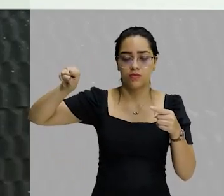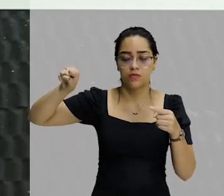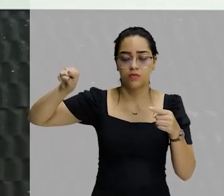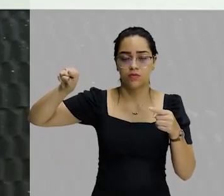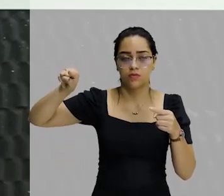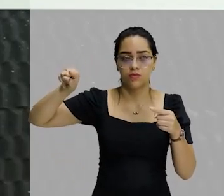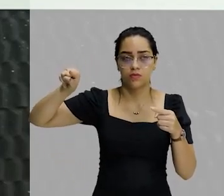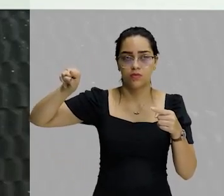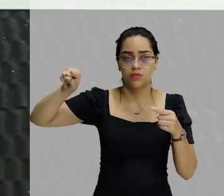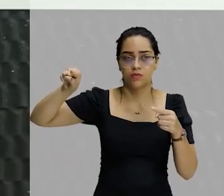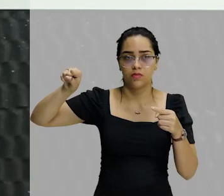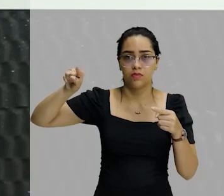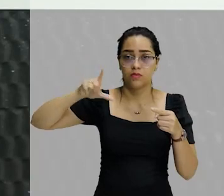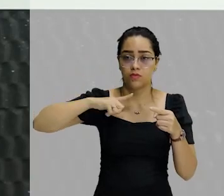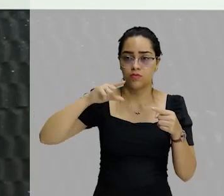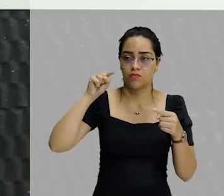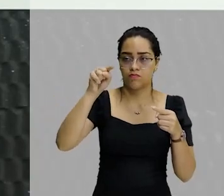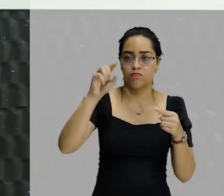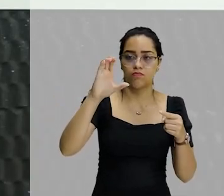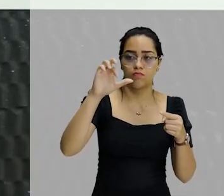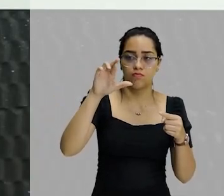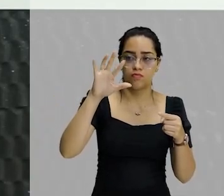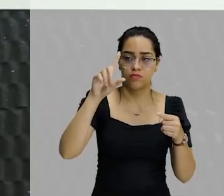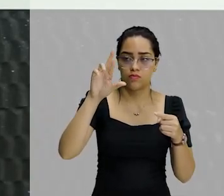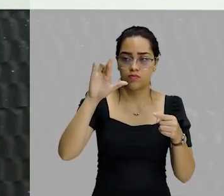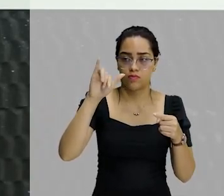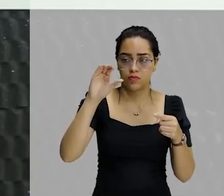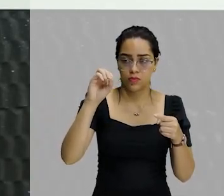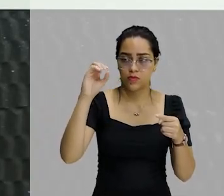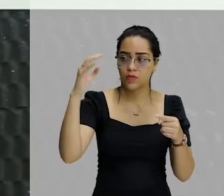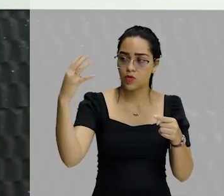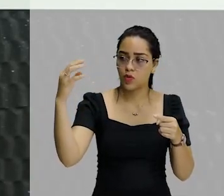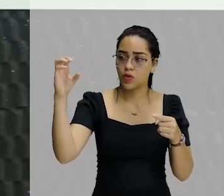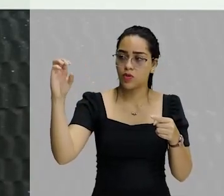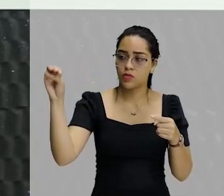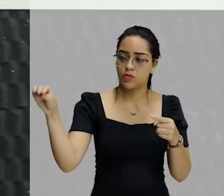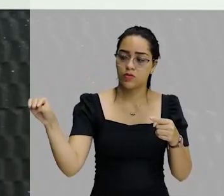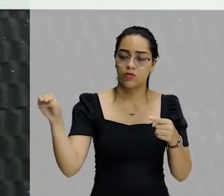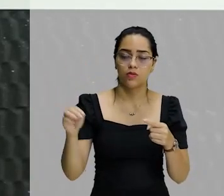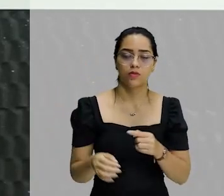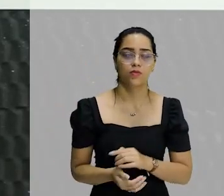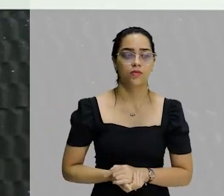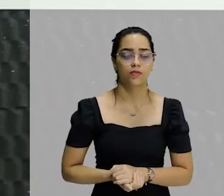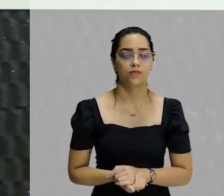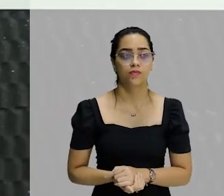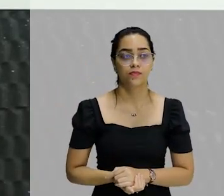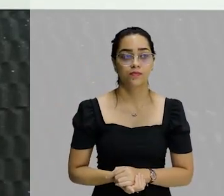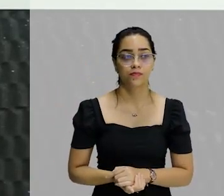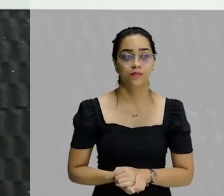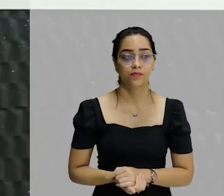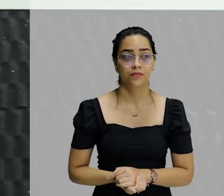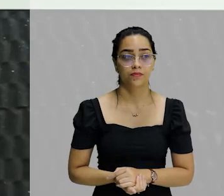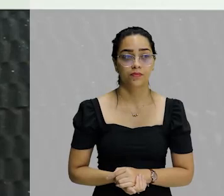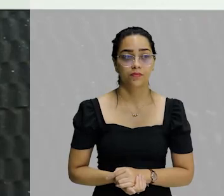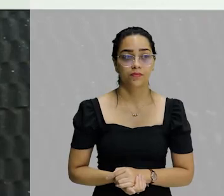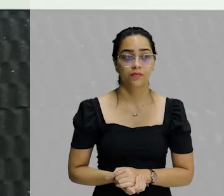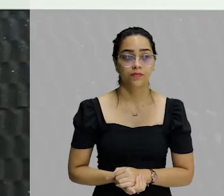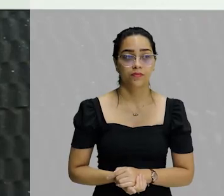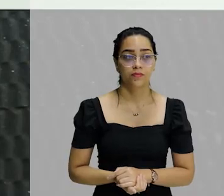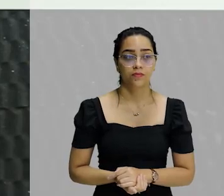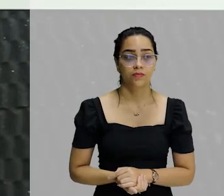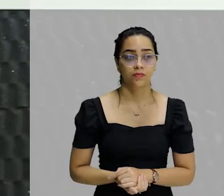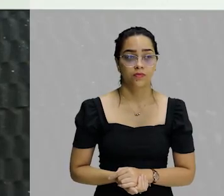Certo? Então, ele falou aqui que tem essa esfera aqui de raio 4 centímetros. E ele falou o seguinte, ó. Um